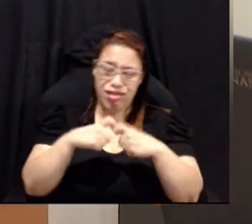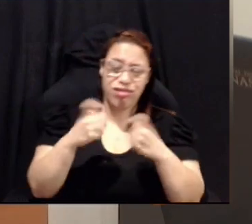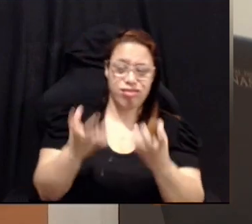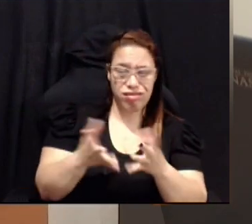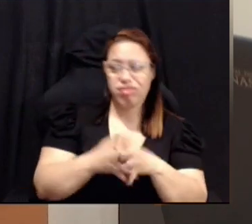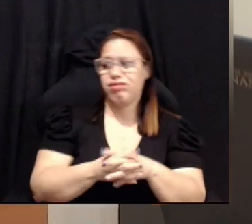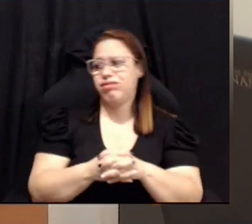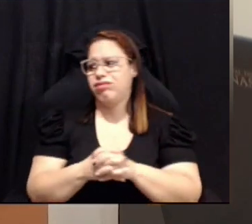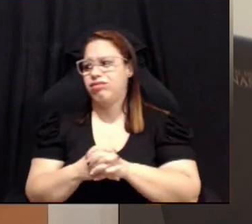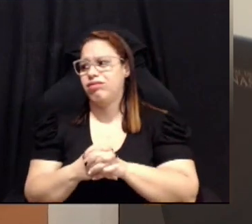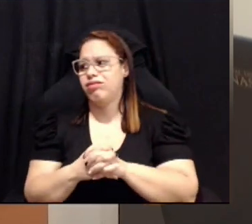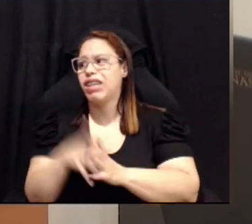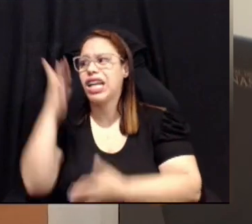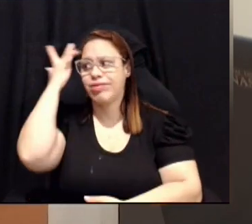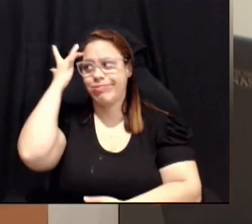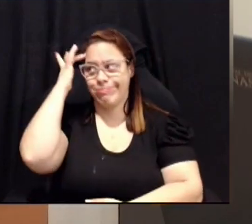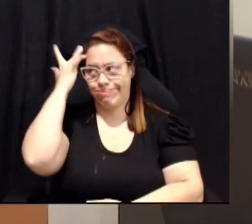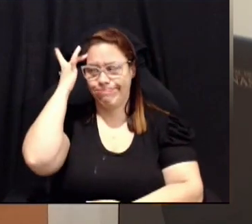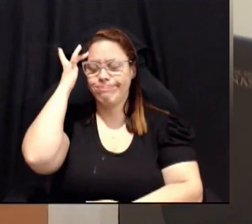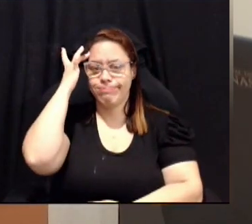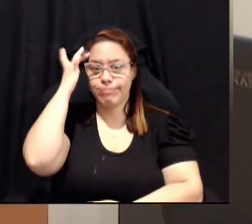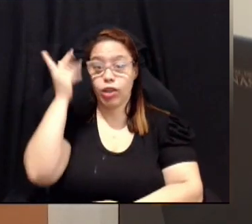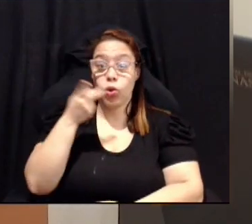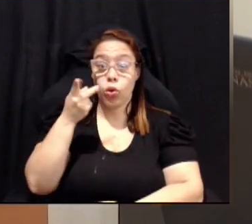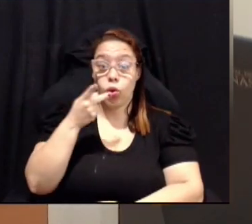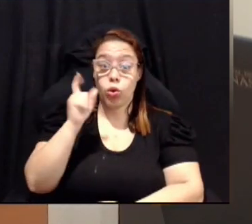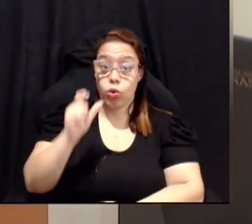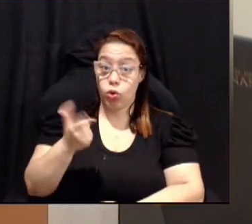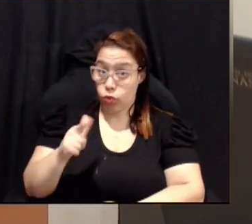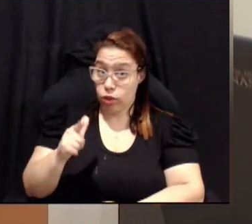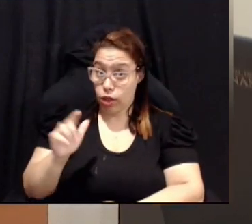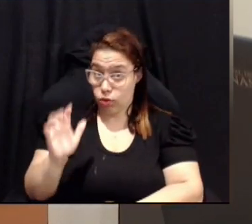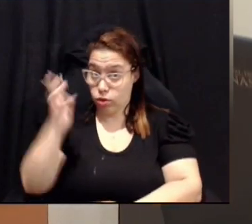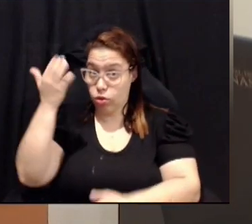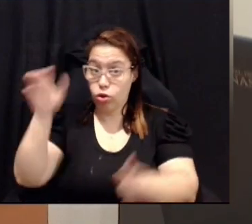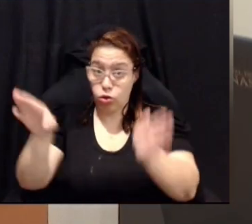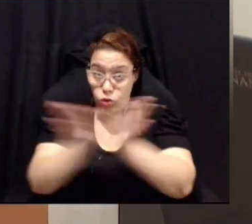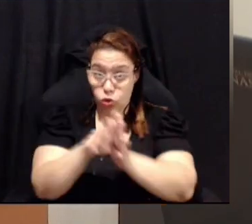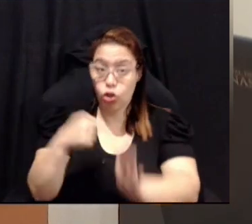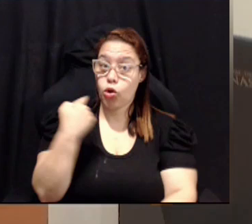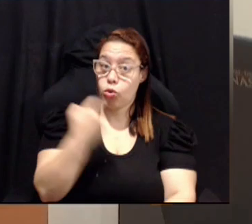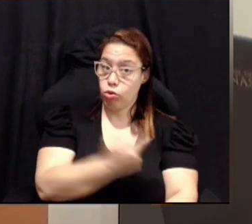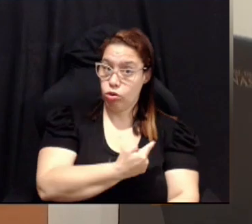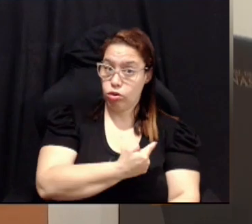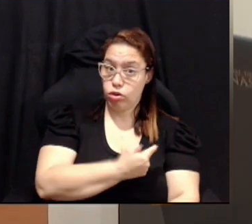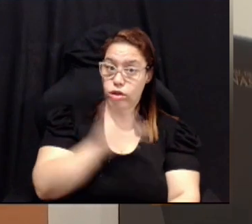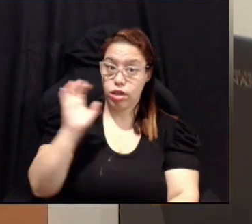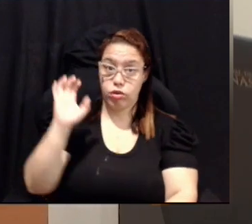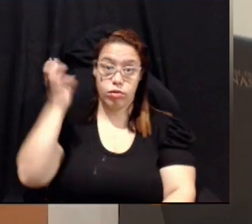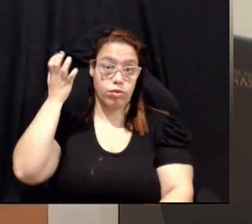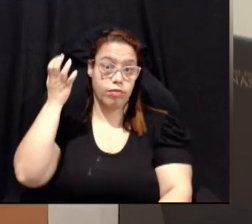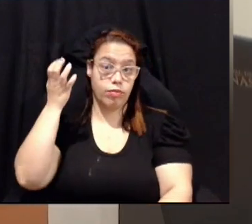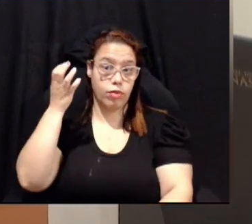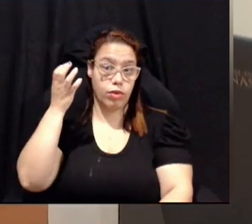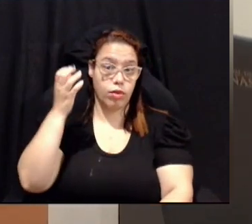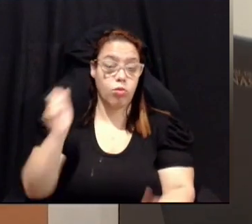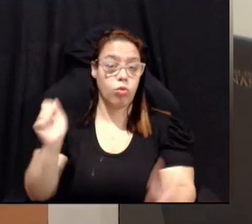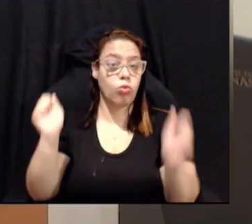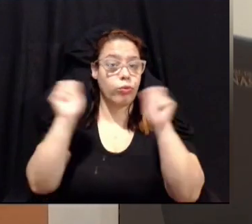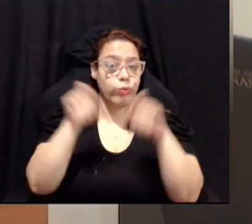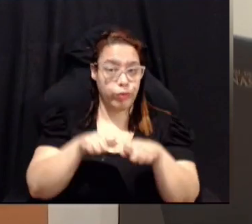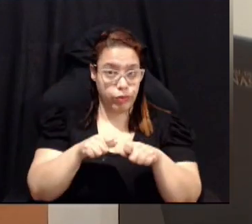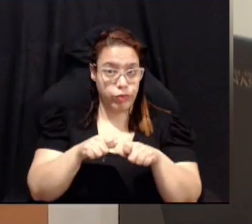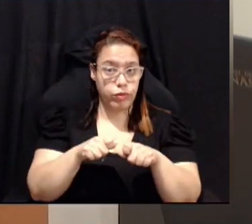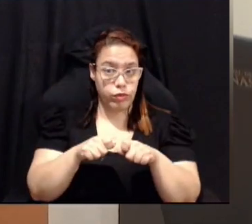Acho que, não vou dizer que não tenha ocorrido, mas não chegou para a gente, e se ocorreu, muito possivelmente foi num